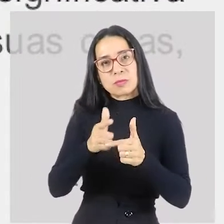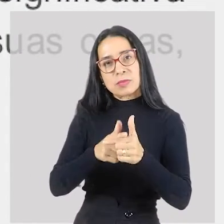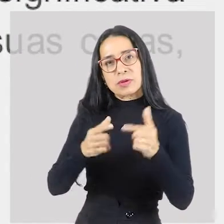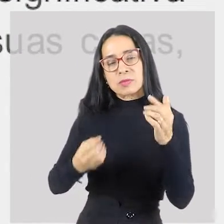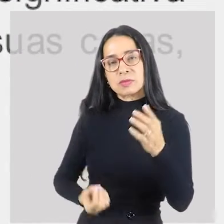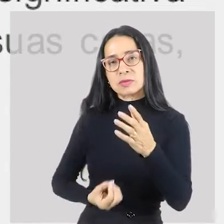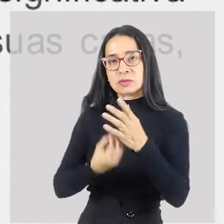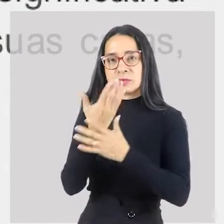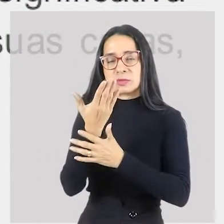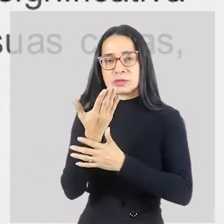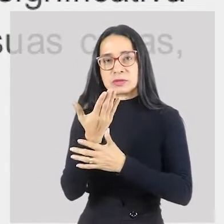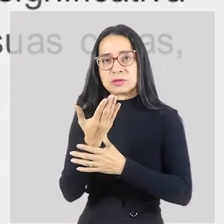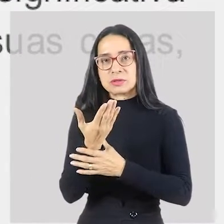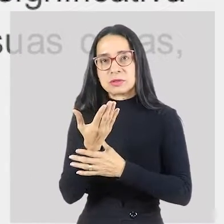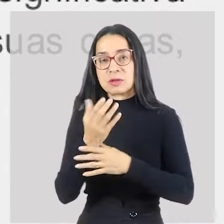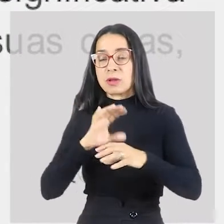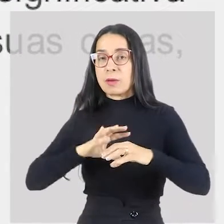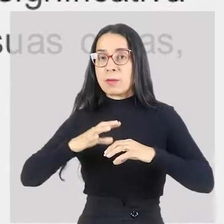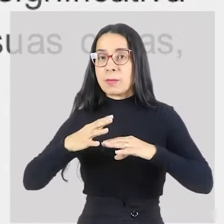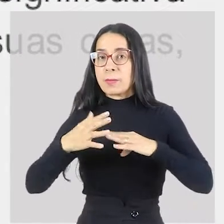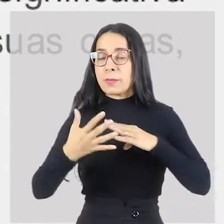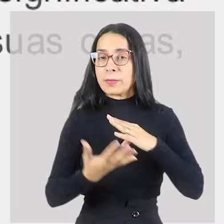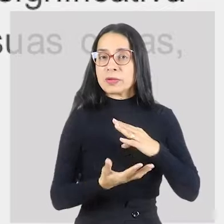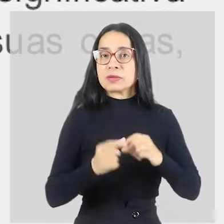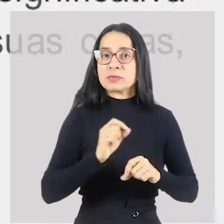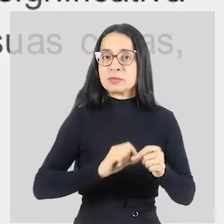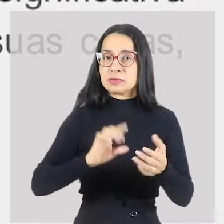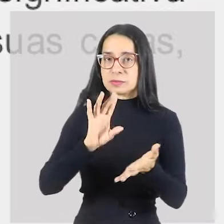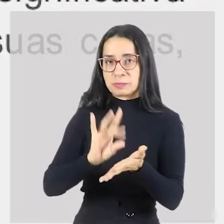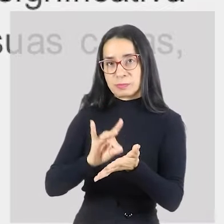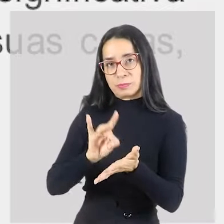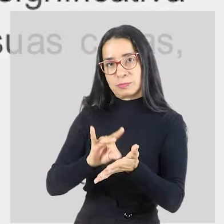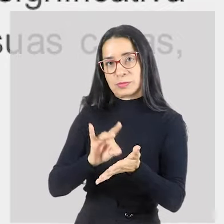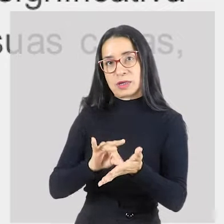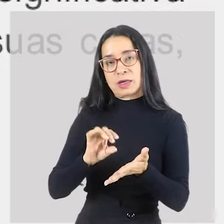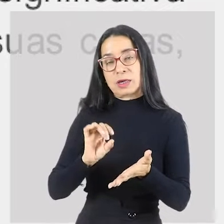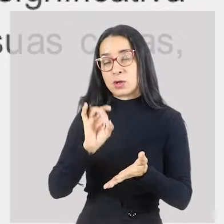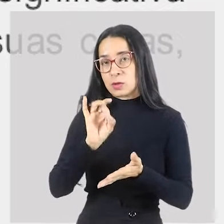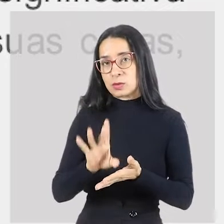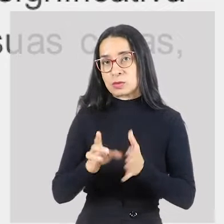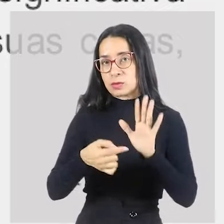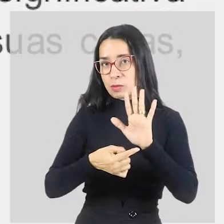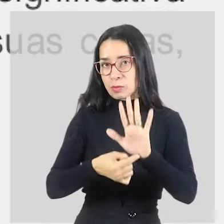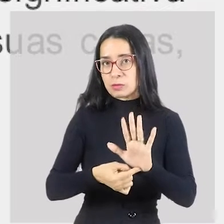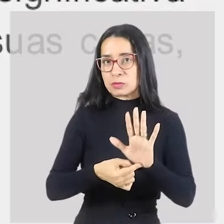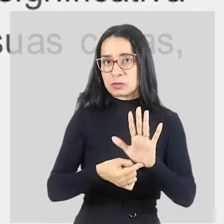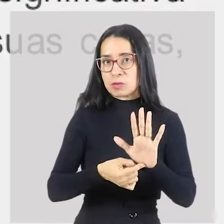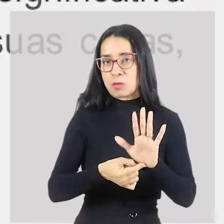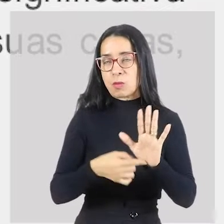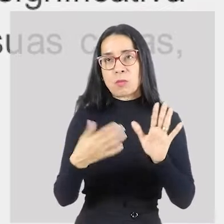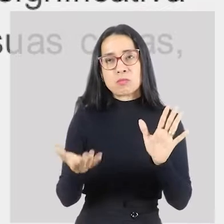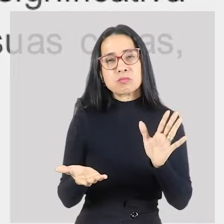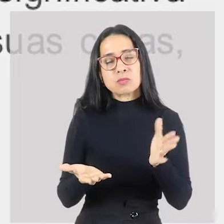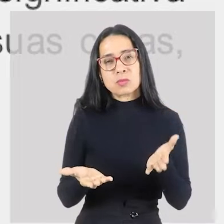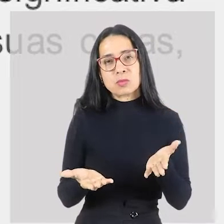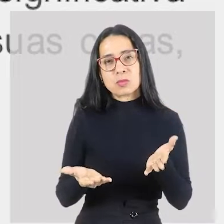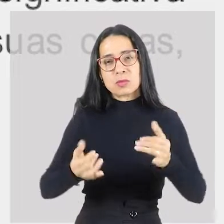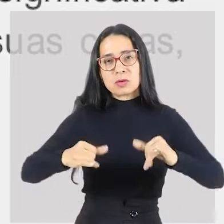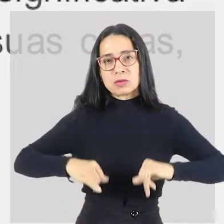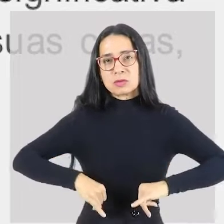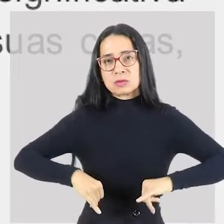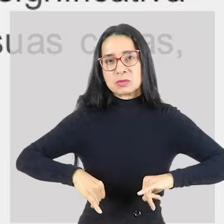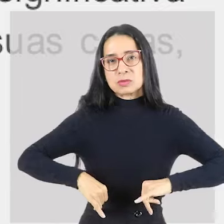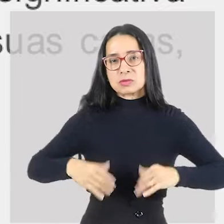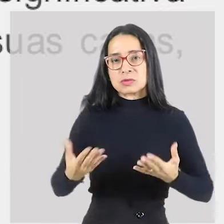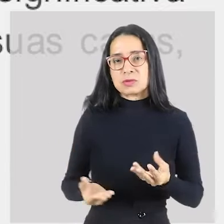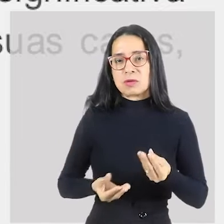criados pela pandemia, quando, em verdade, isso só demonstra o quanto eles sofrem uma tentativa